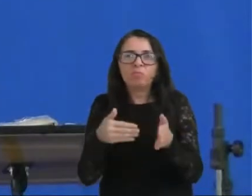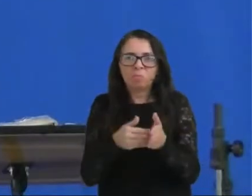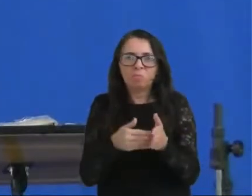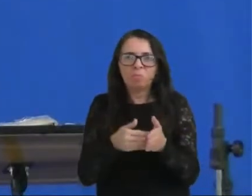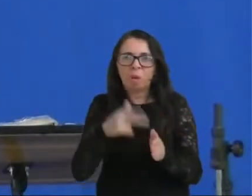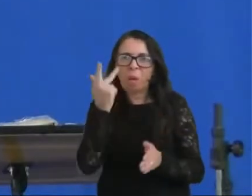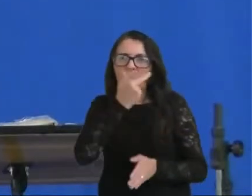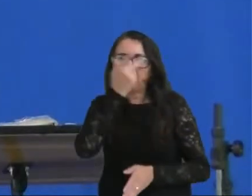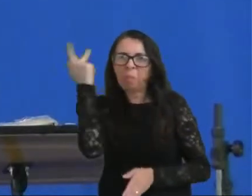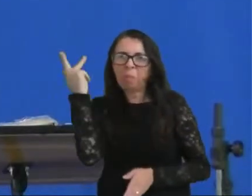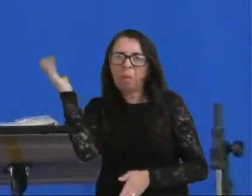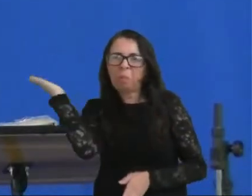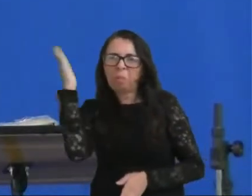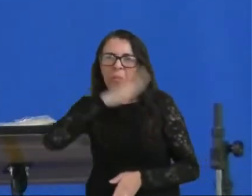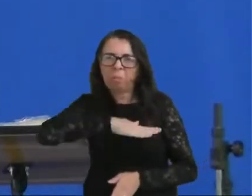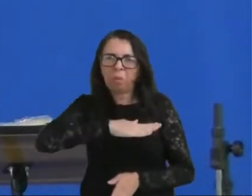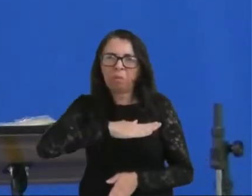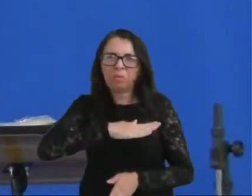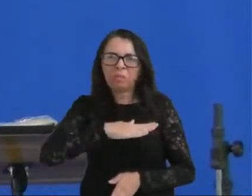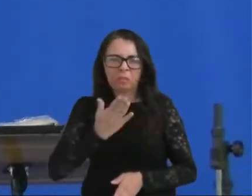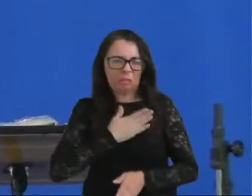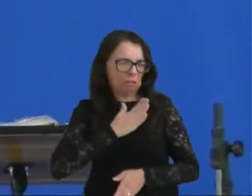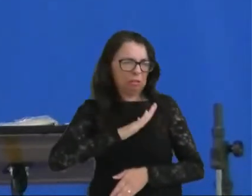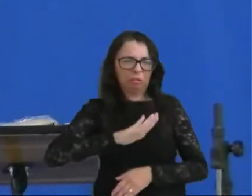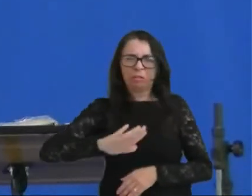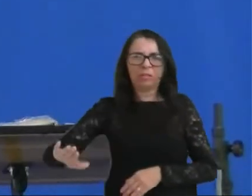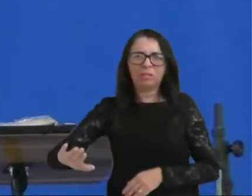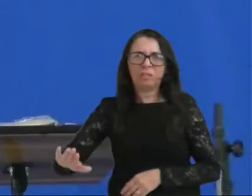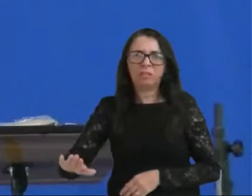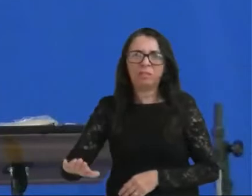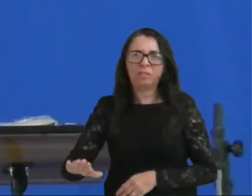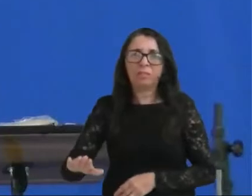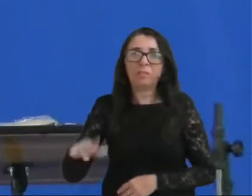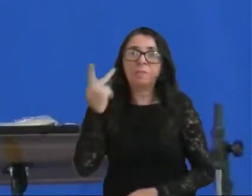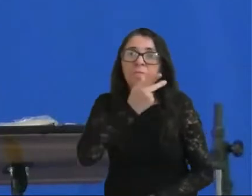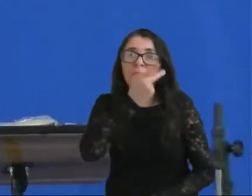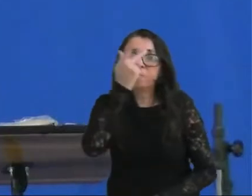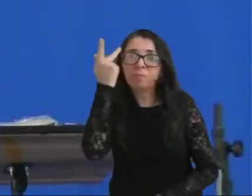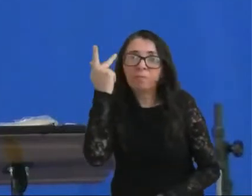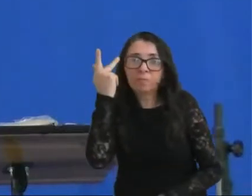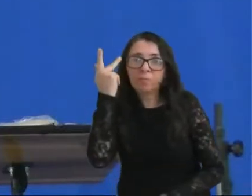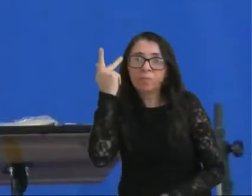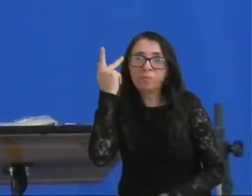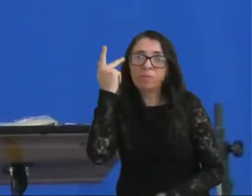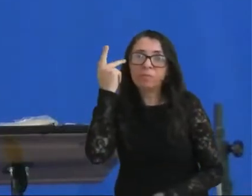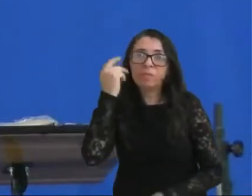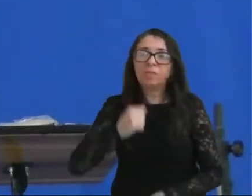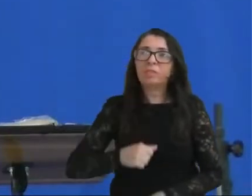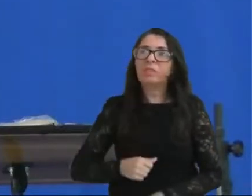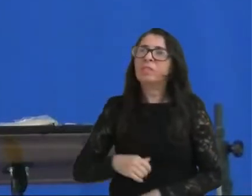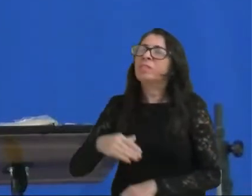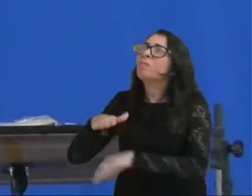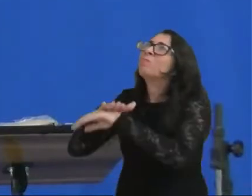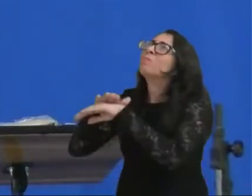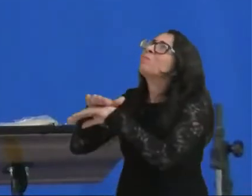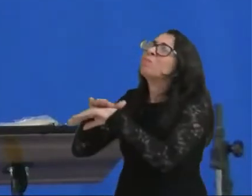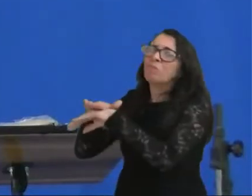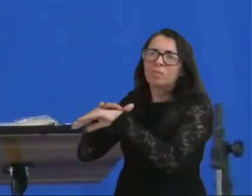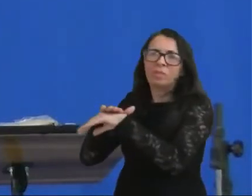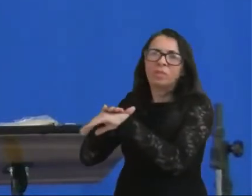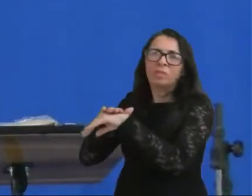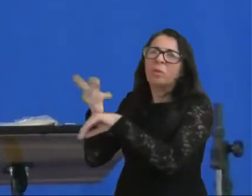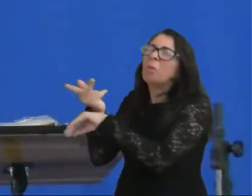Como nos dias de hoje, o diabo usou duas táticas e tem usado nos dias de hoje.